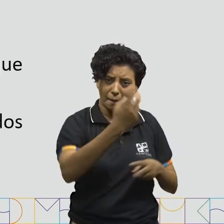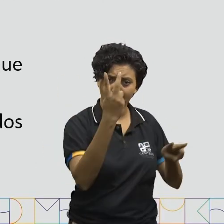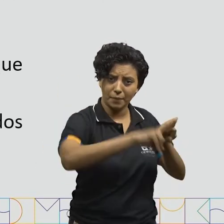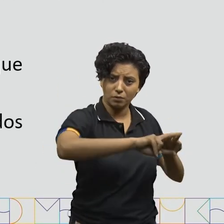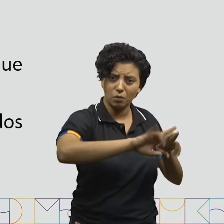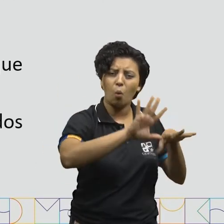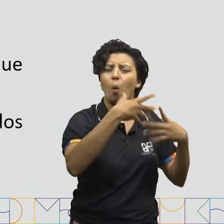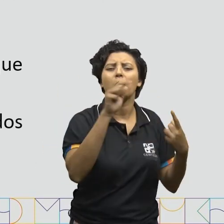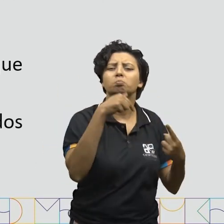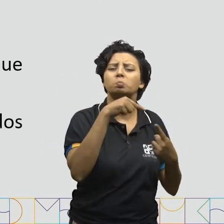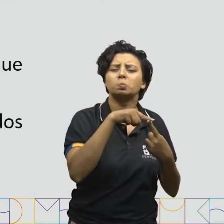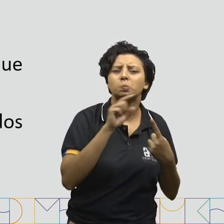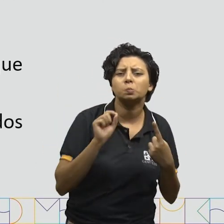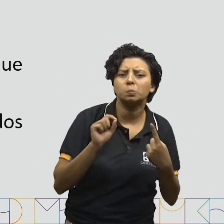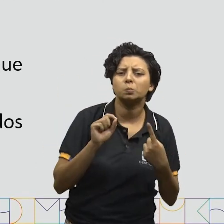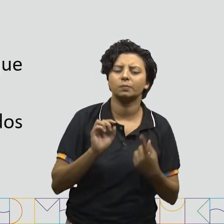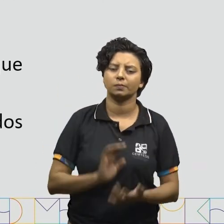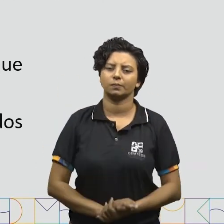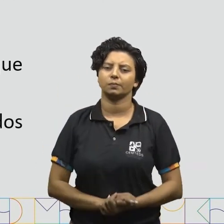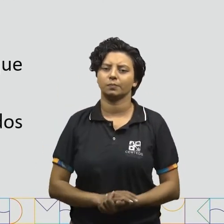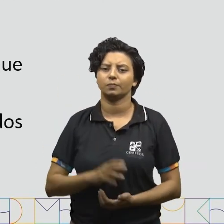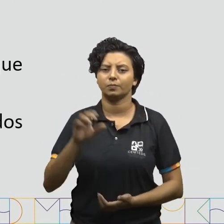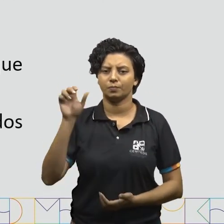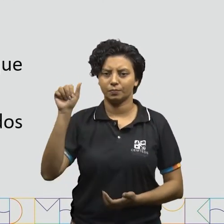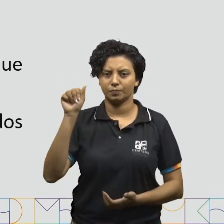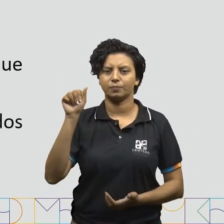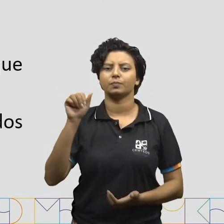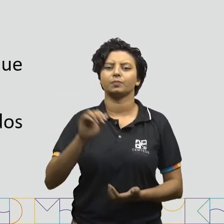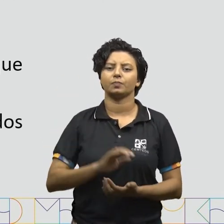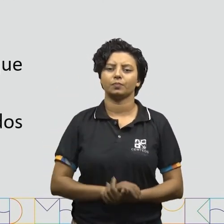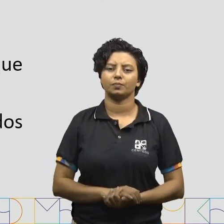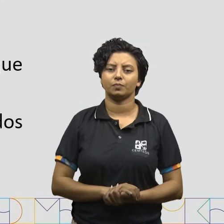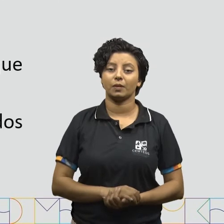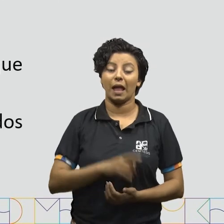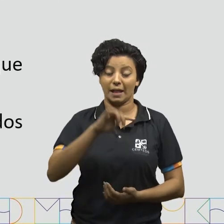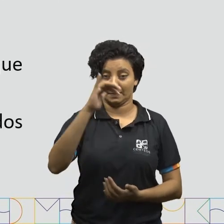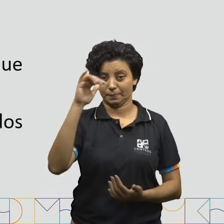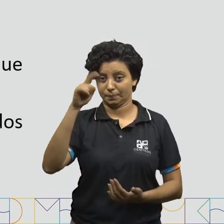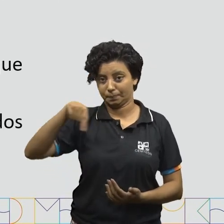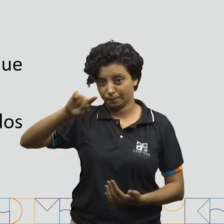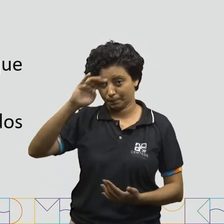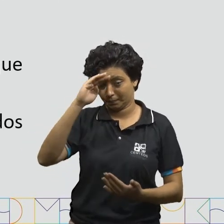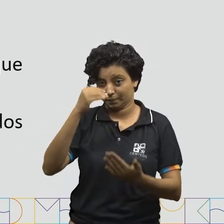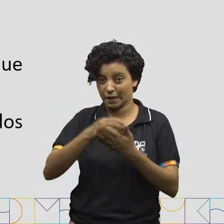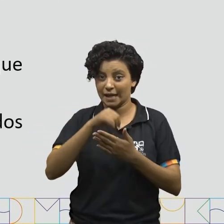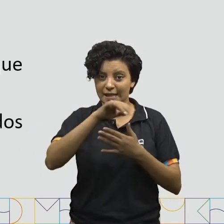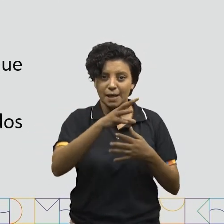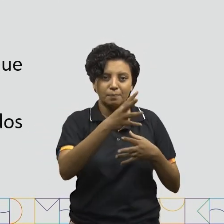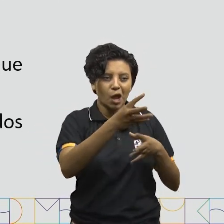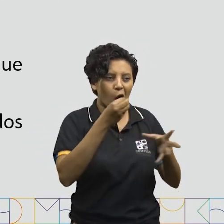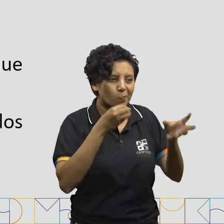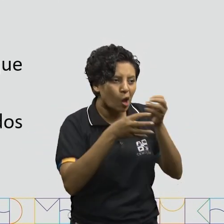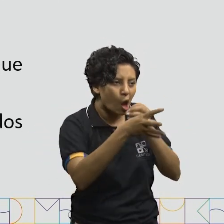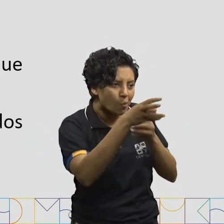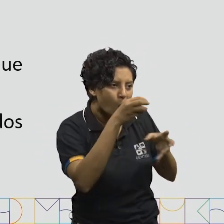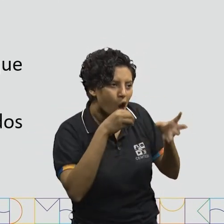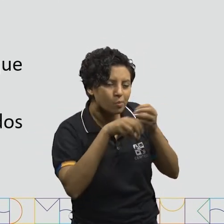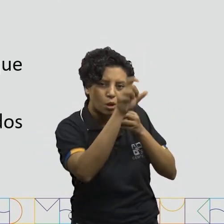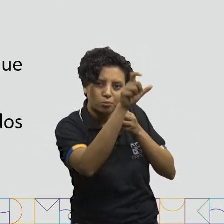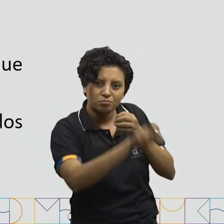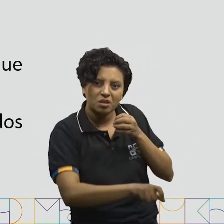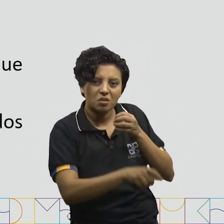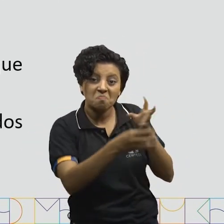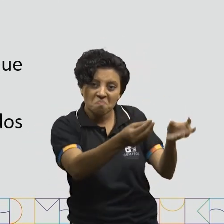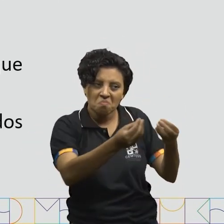guerra? Vamos lá. Alternativa A. Eles acreditavam que comer a carne do